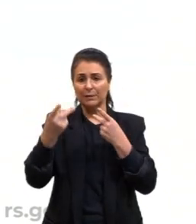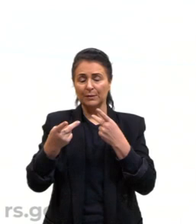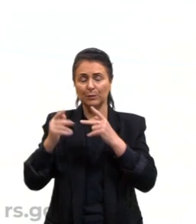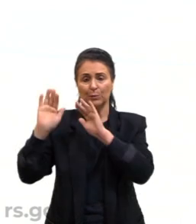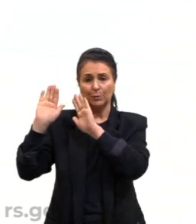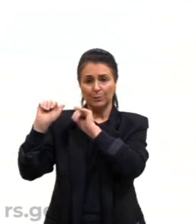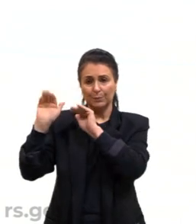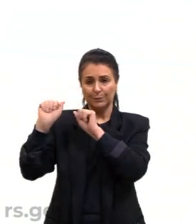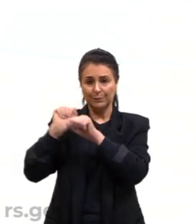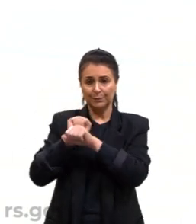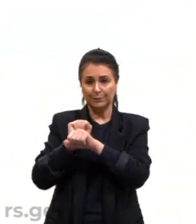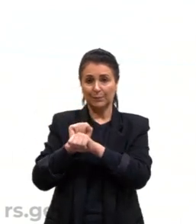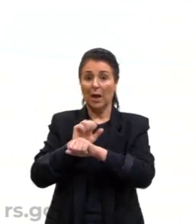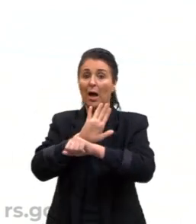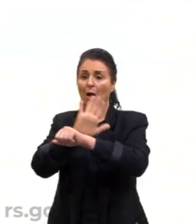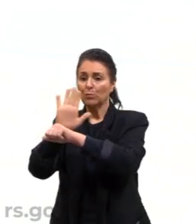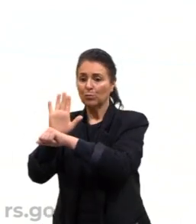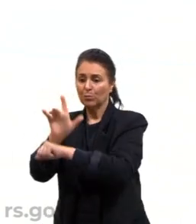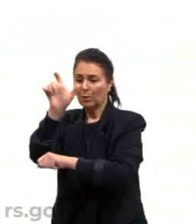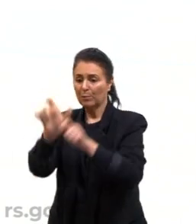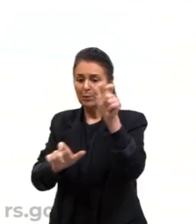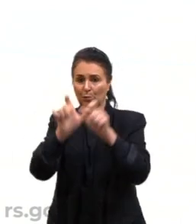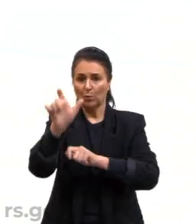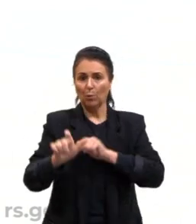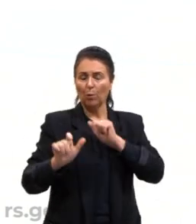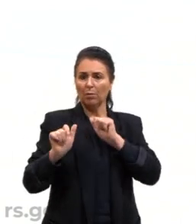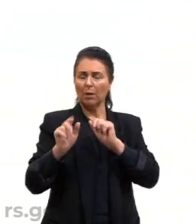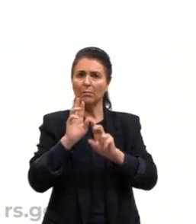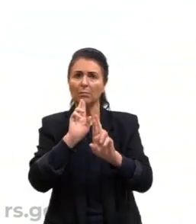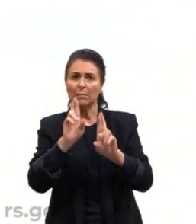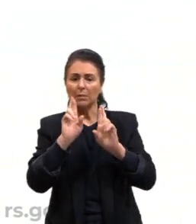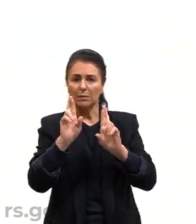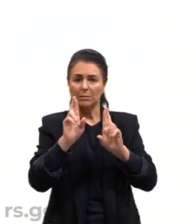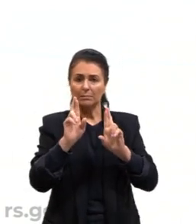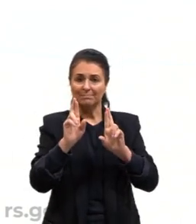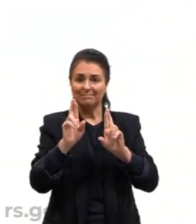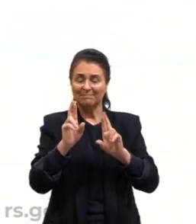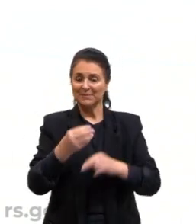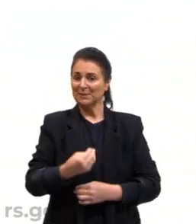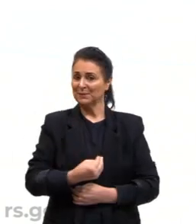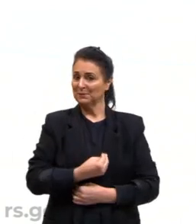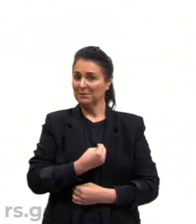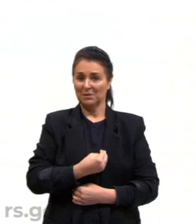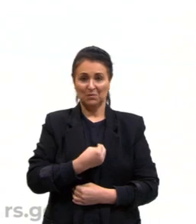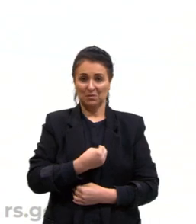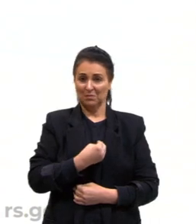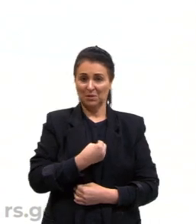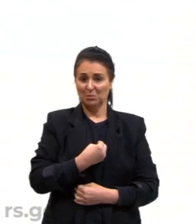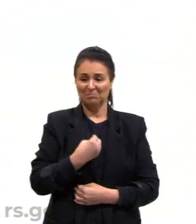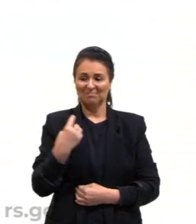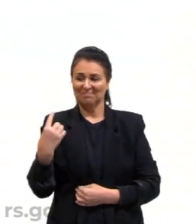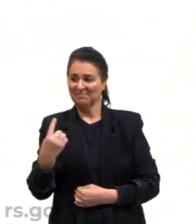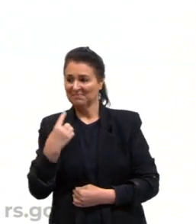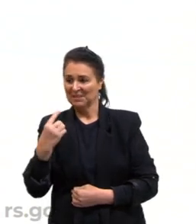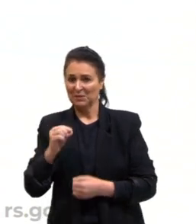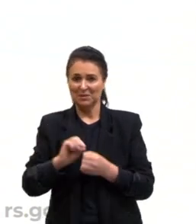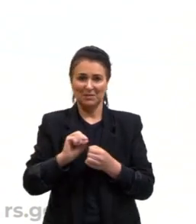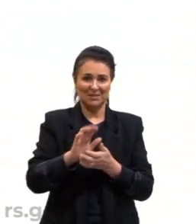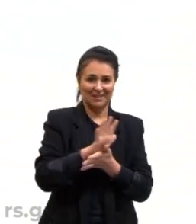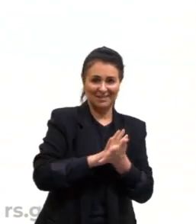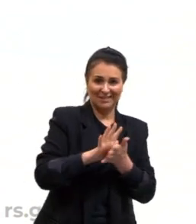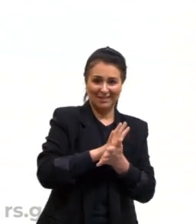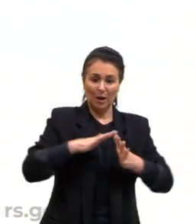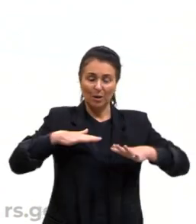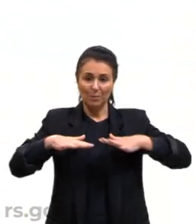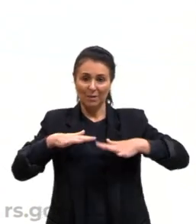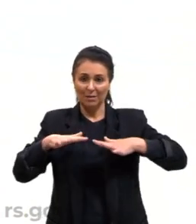só pessoa ter esperança no abrevie devido engano Não terei vivido em vão Então é